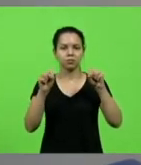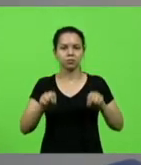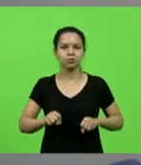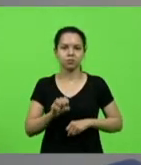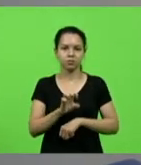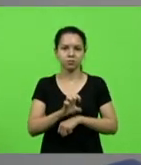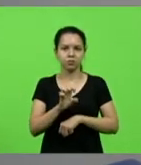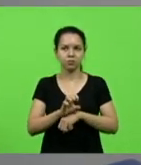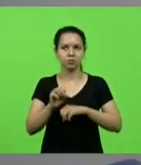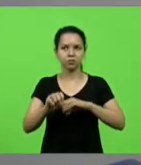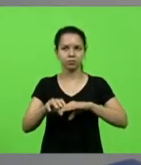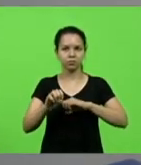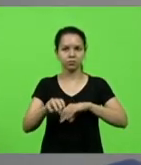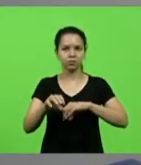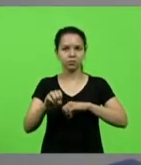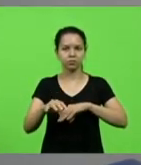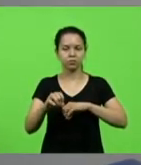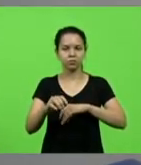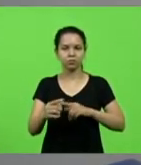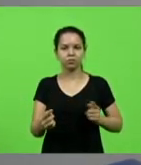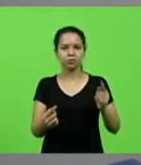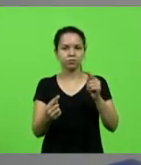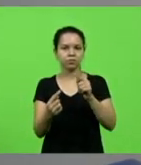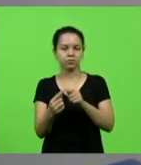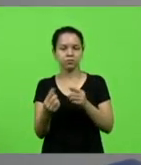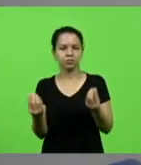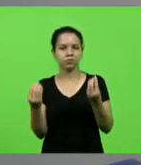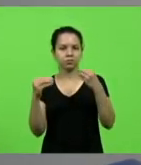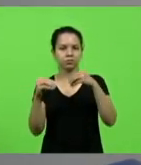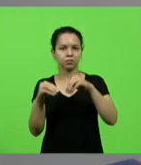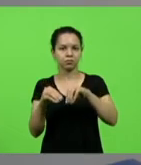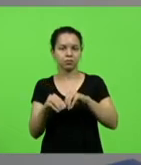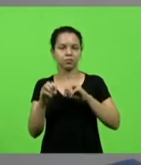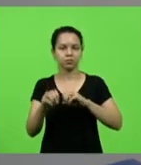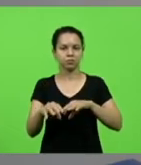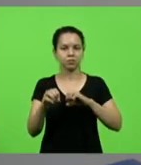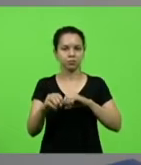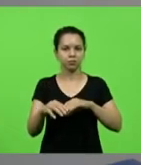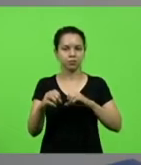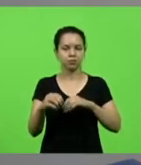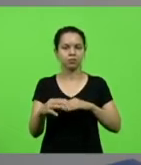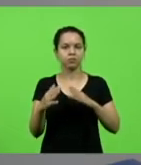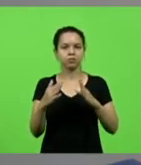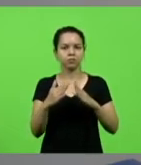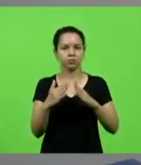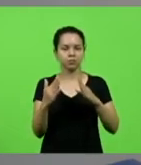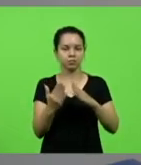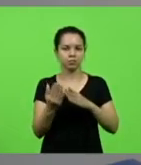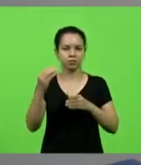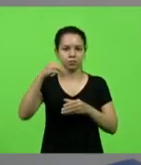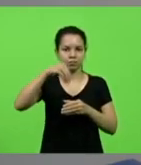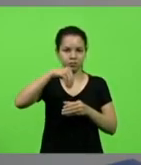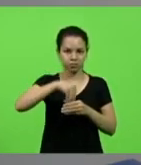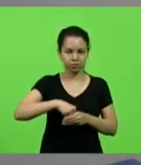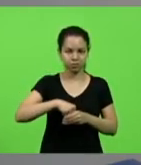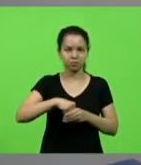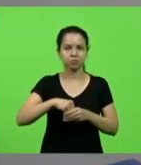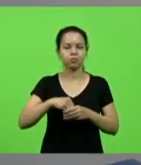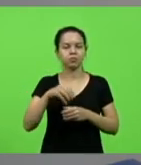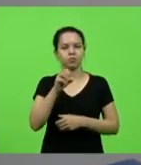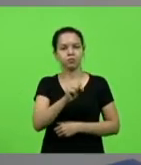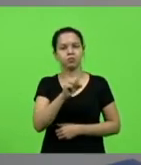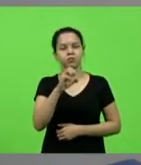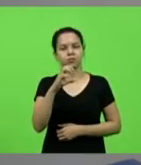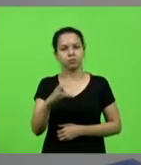de educação, a fim de incluir a previsão da educação domiciliar em Santa Catarina. Desta forma, a